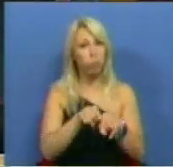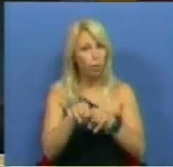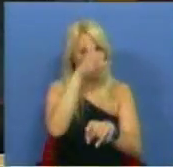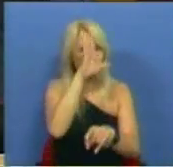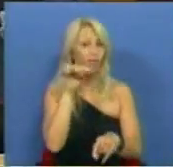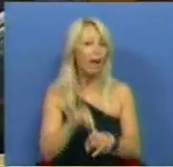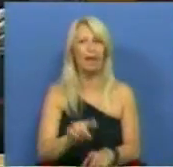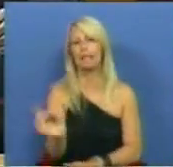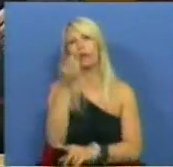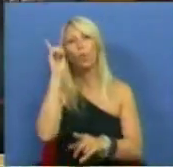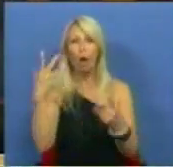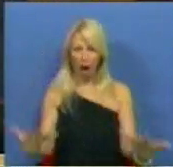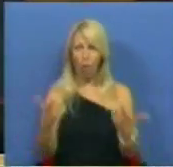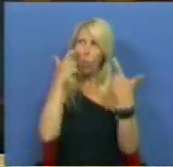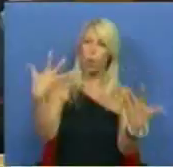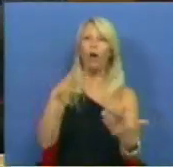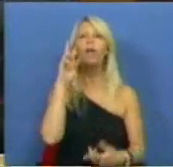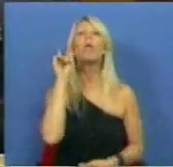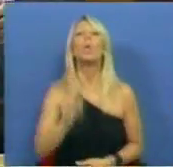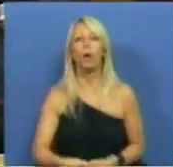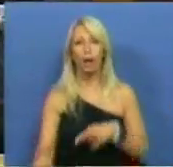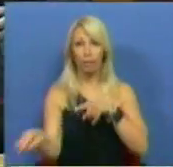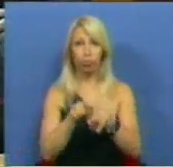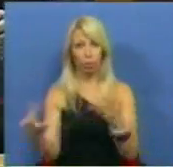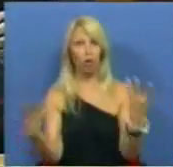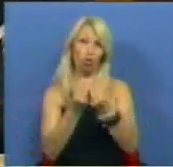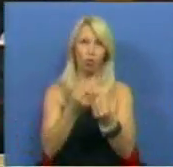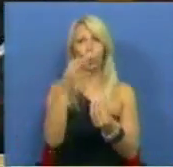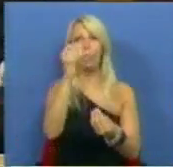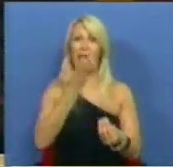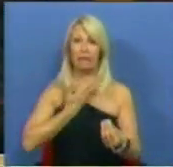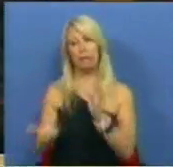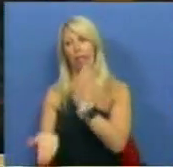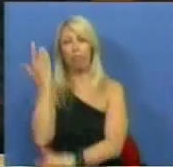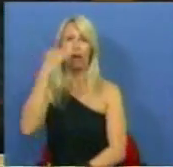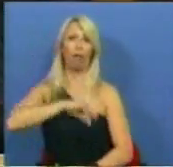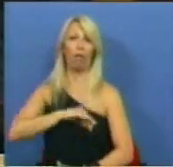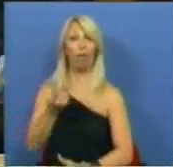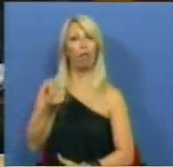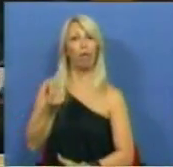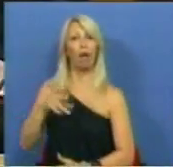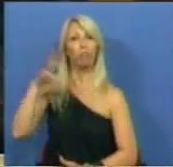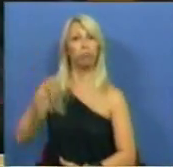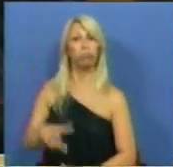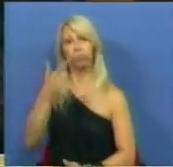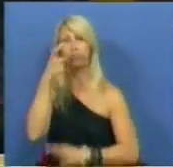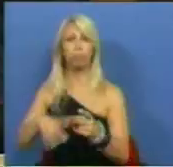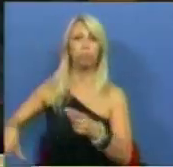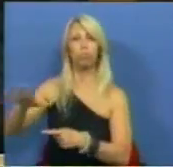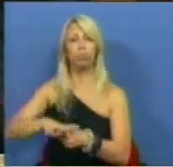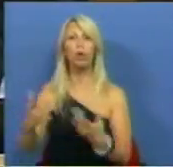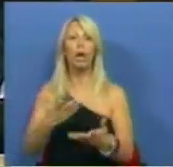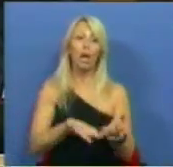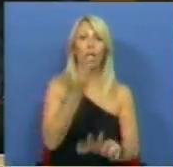Mas agora o que nós vemos é uma política que, em conjunção com o PSD, retira salário aos portugueses e retira competitividade